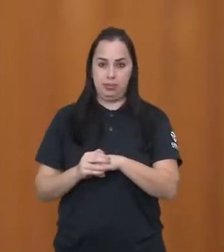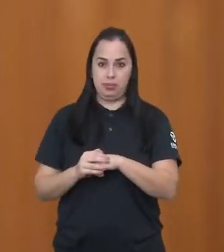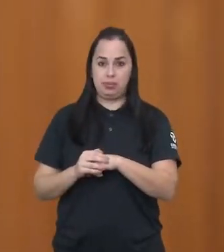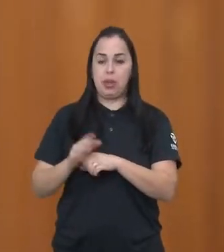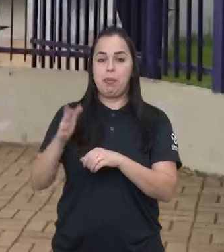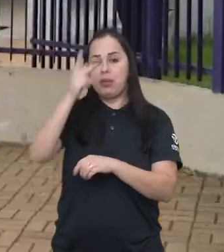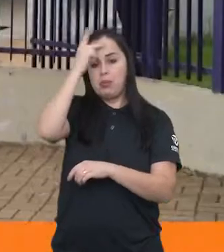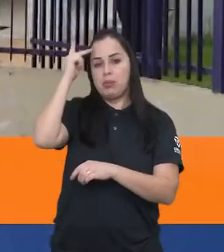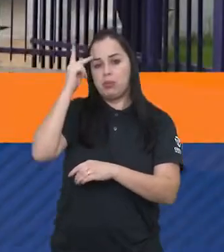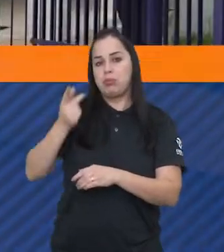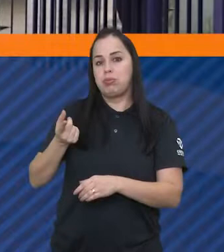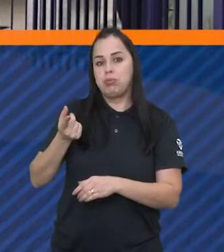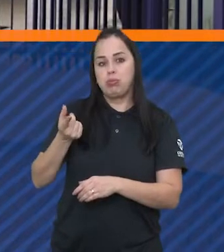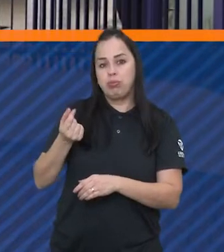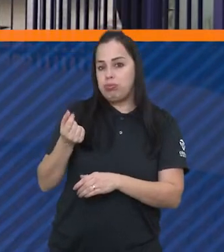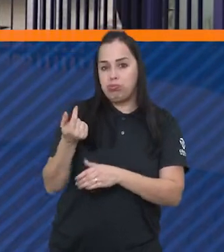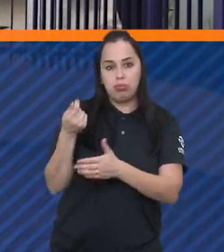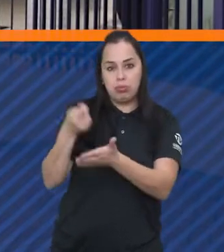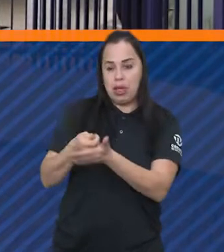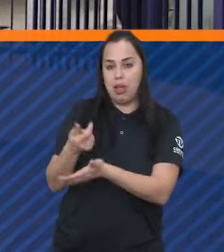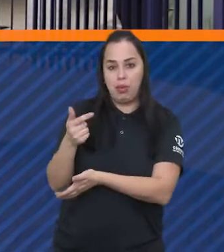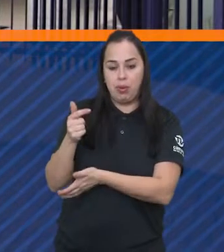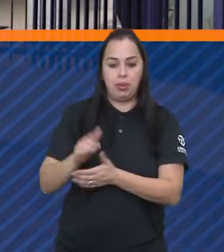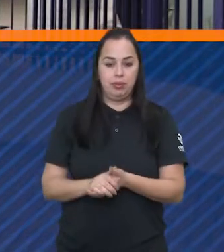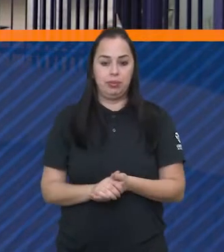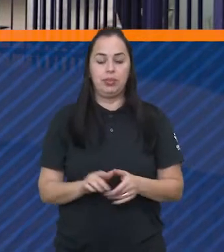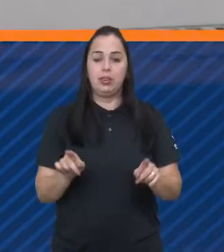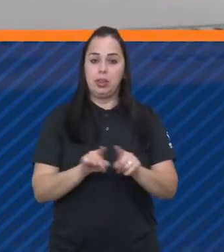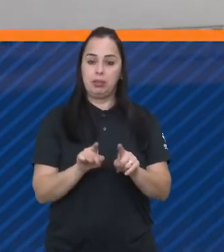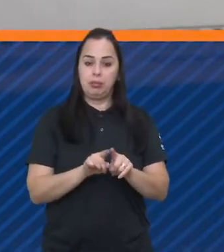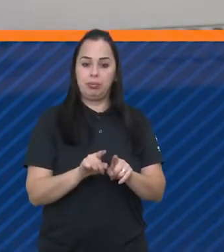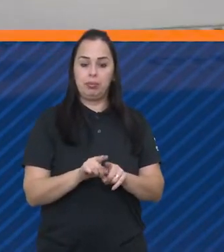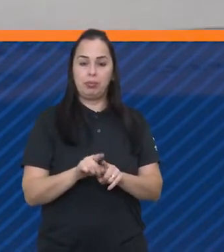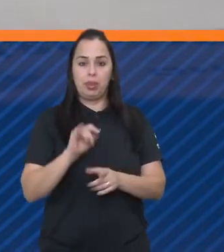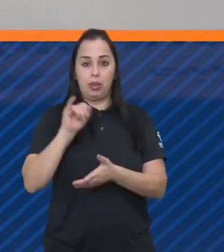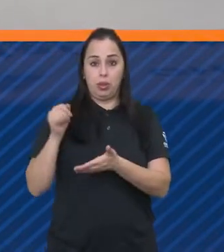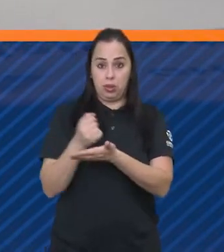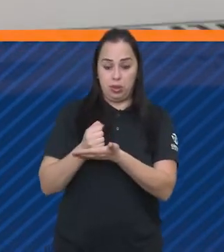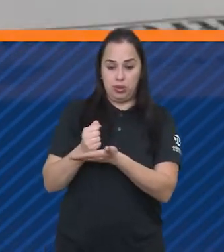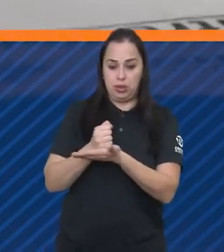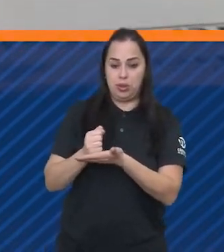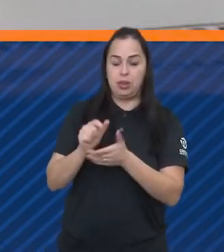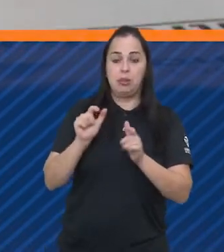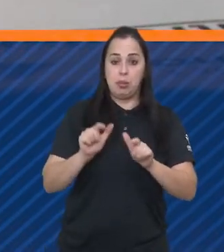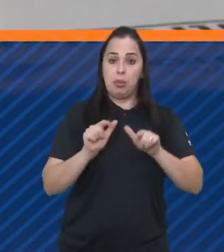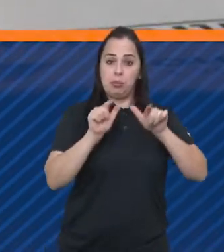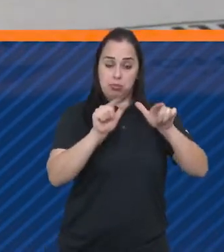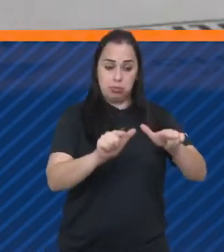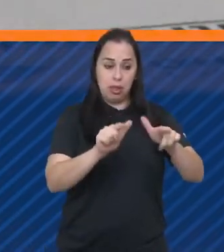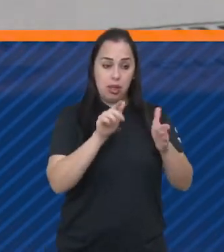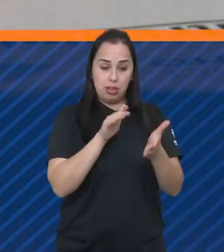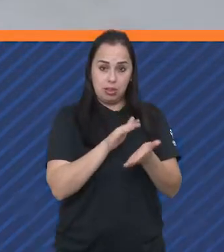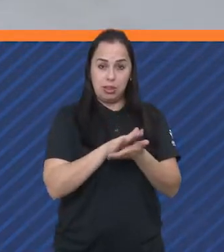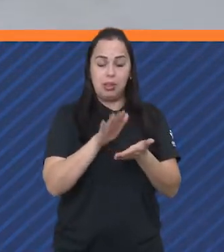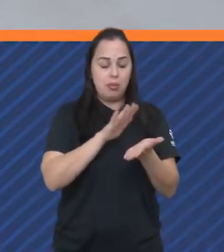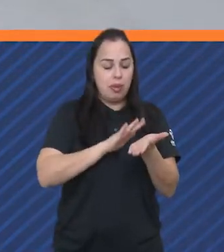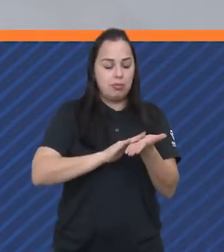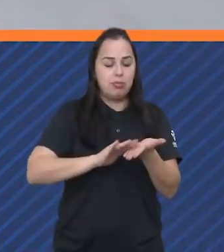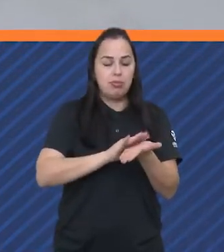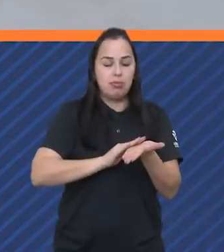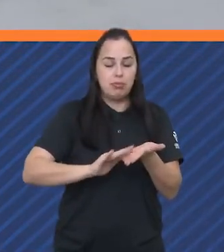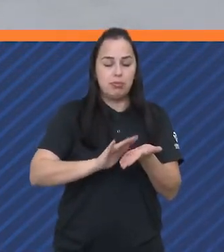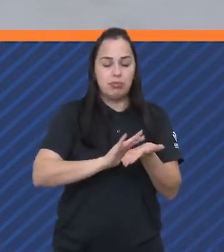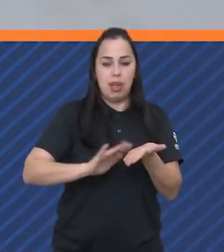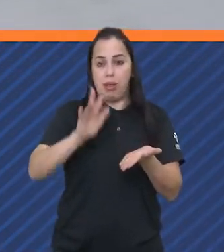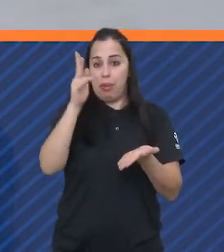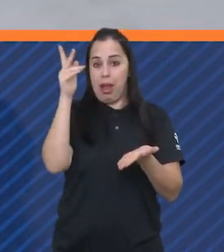da Farmácia prevê que as instituições de ensino da cidade possam expedir diploma e histórico escolar em braille para os alunos